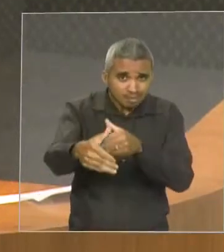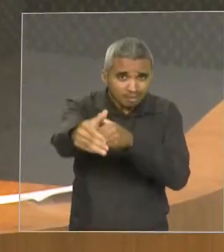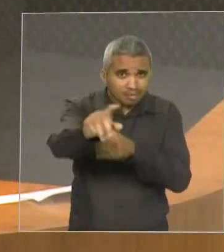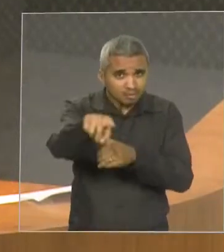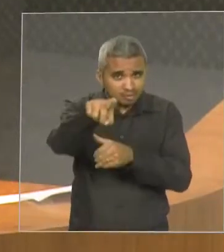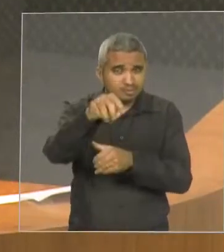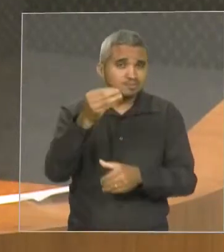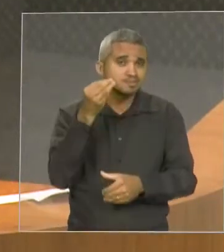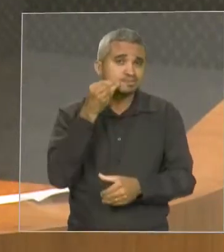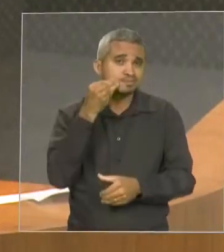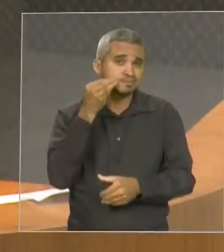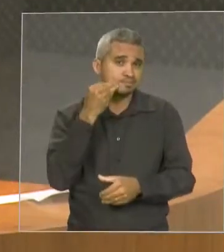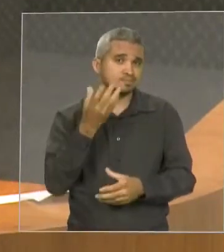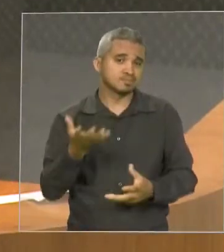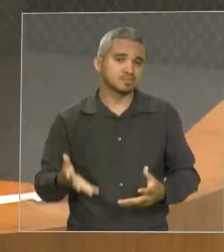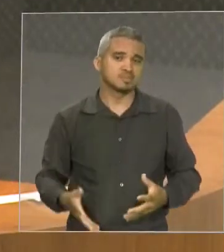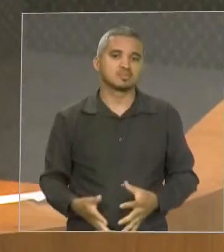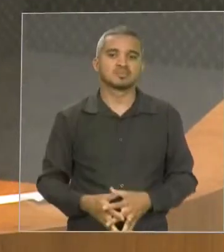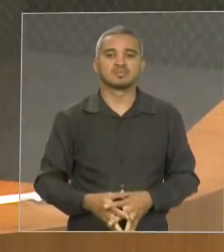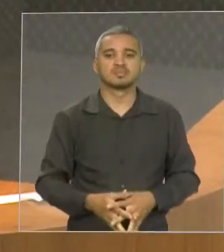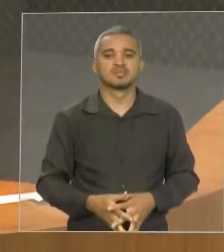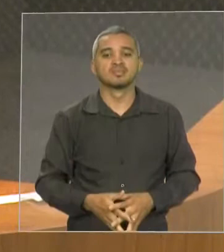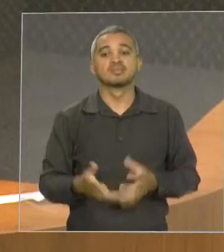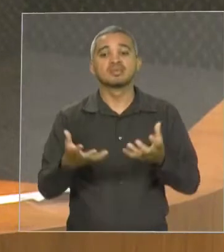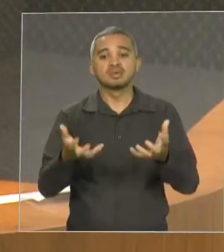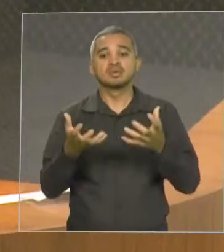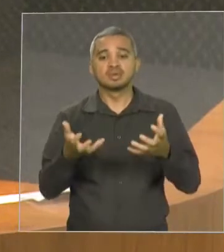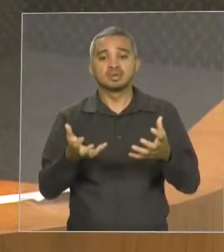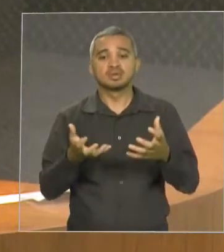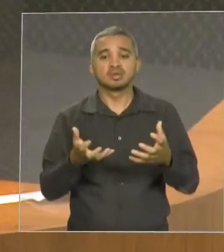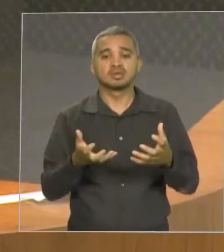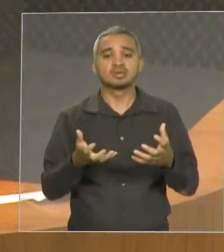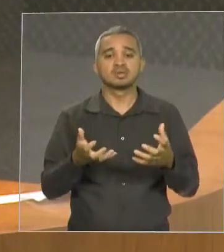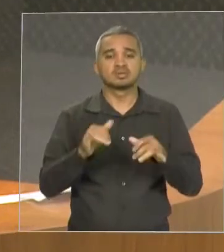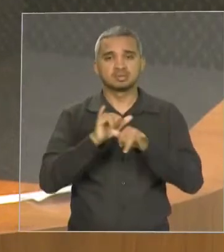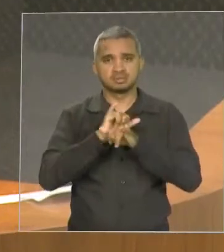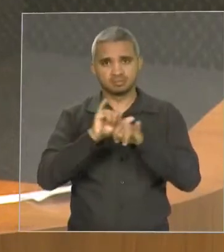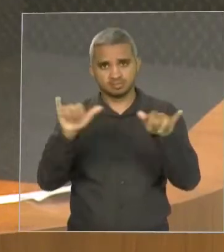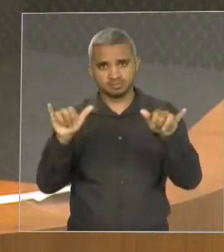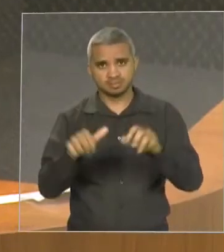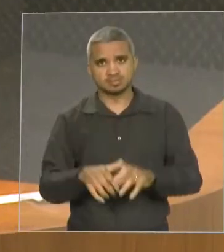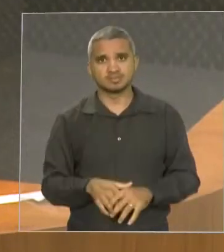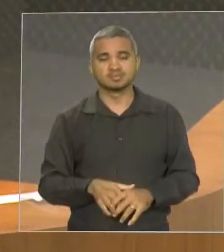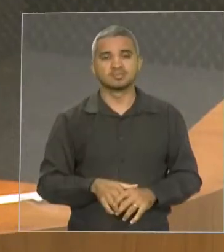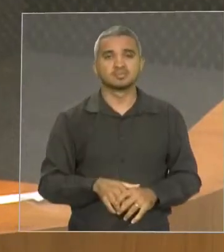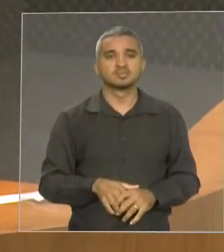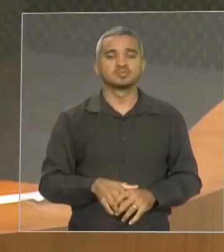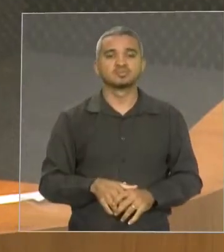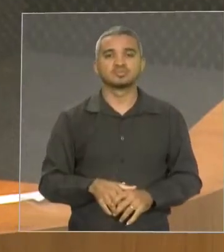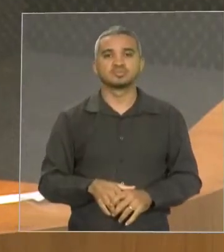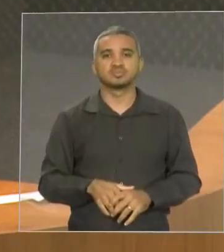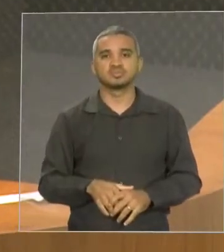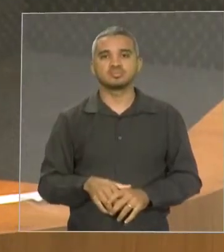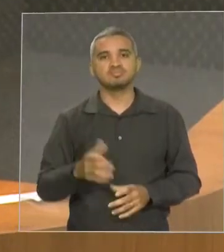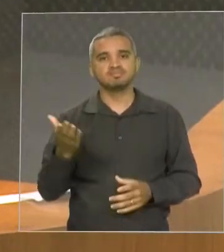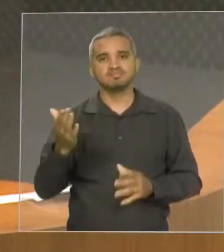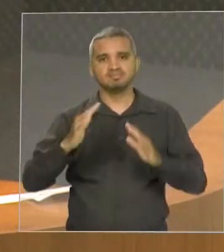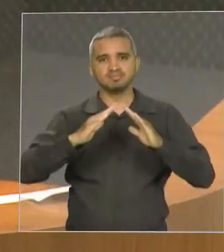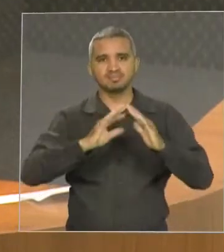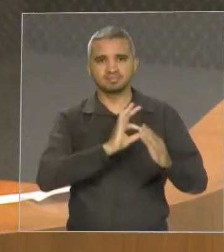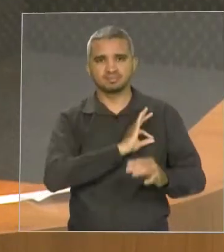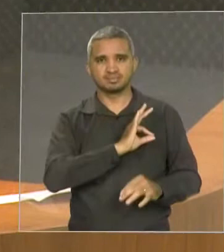Então, eu realmente queria deixar registrado aqui essa questão da imundície